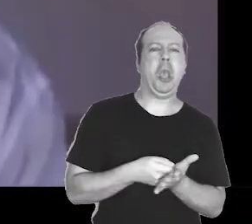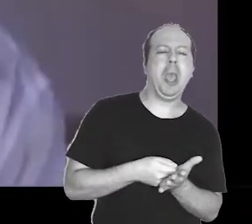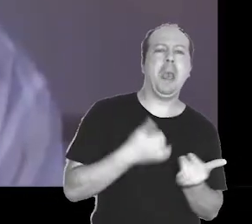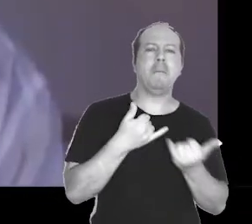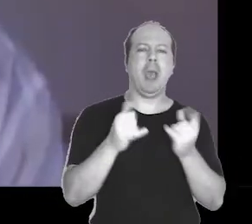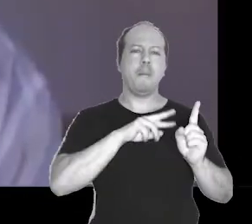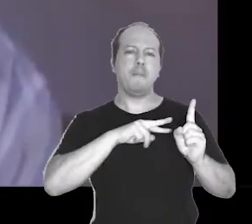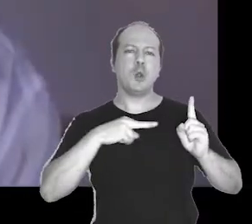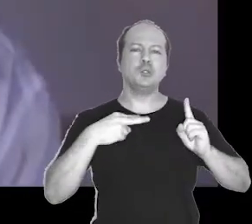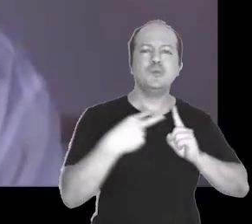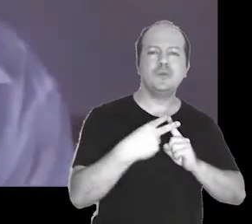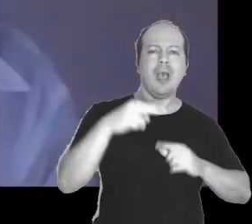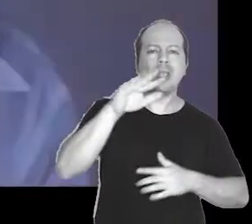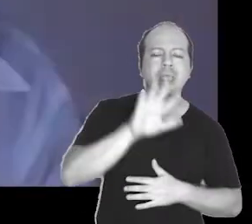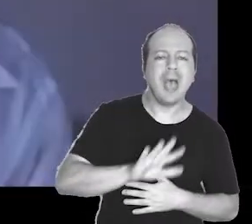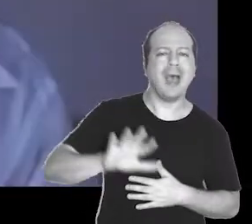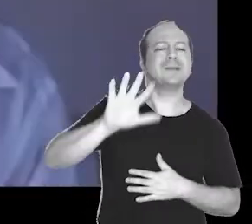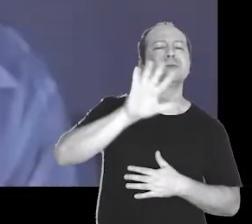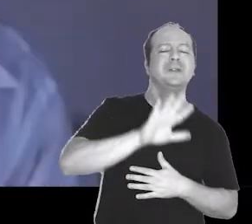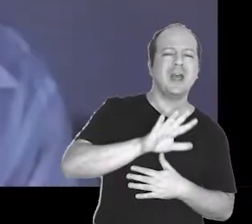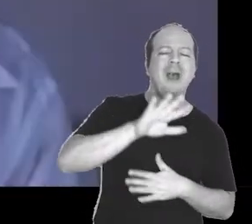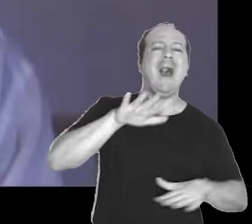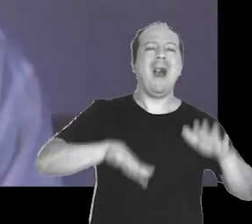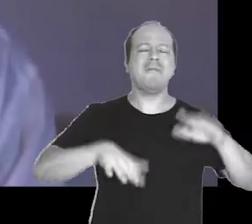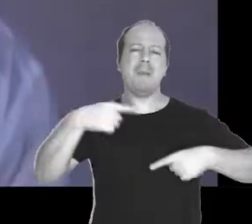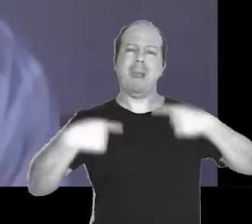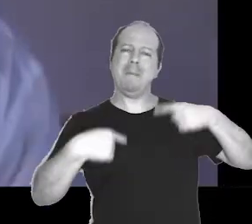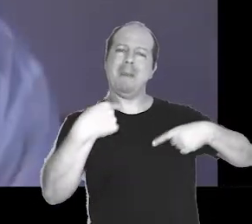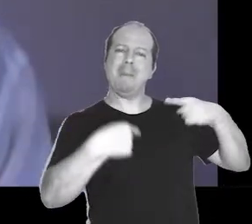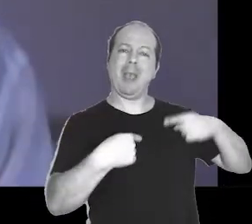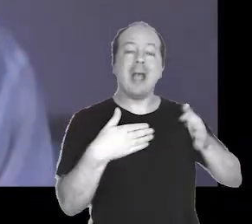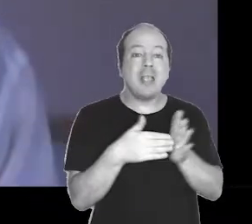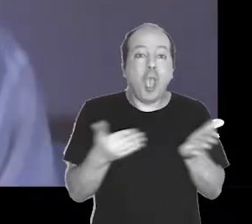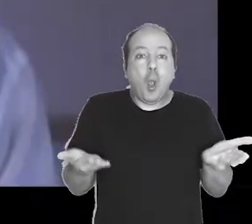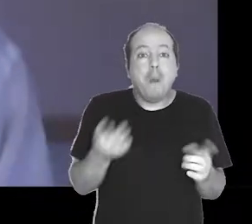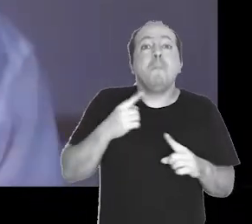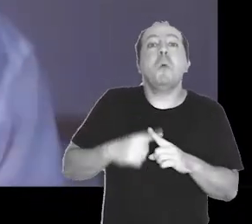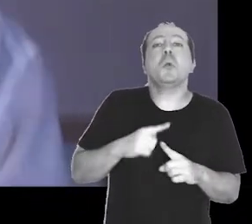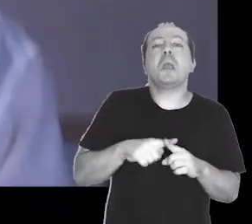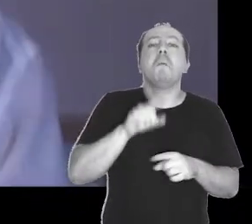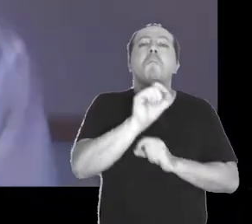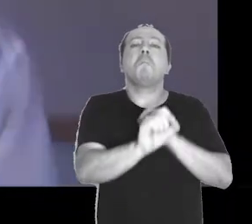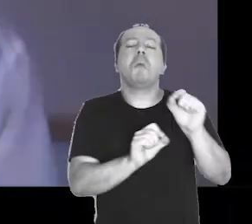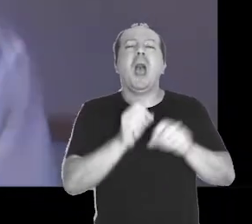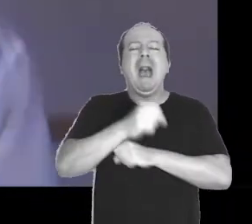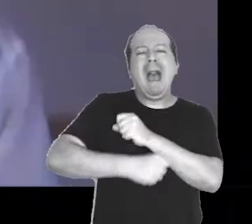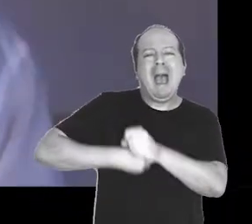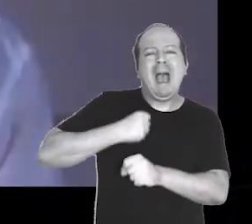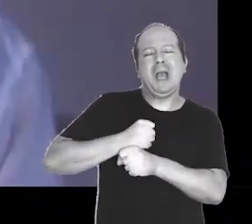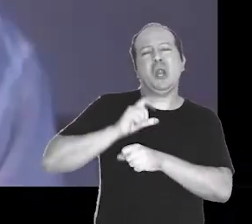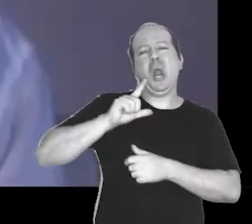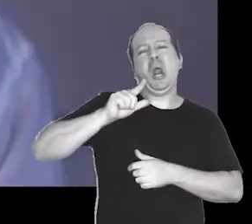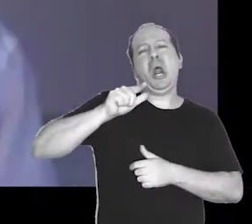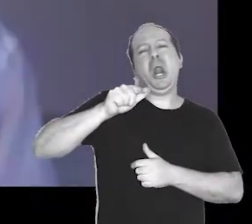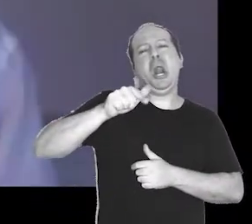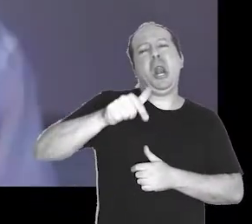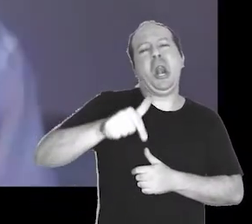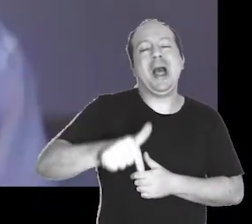vista racional. Muitos discutem o porquê até hoje, tantos anos após minha